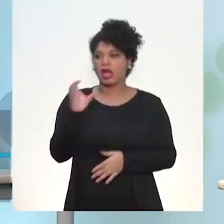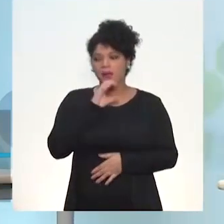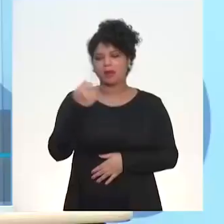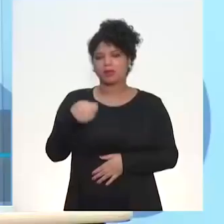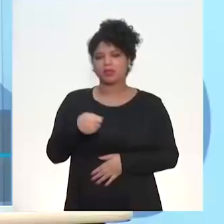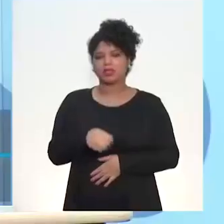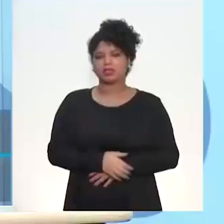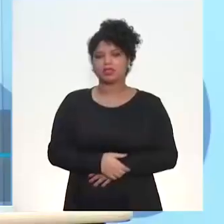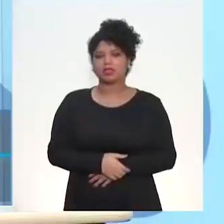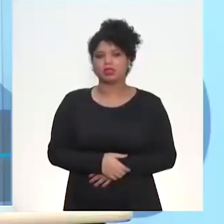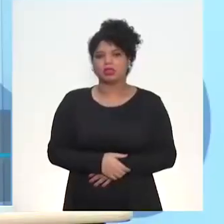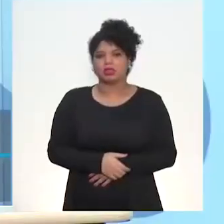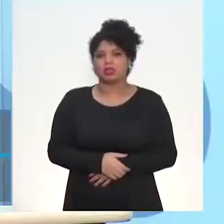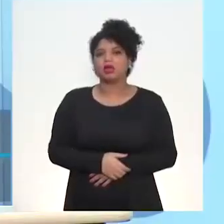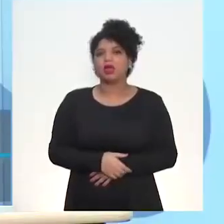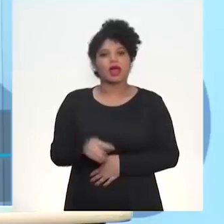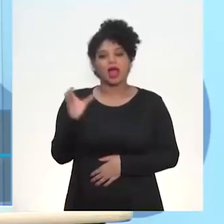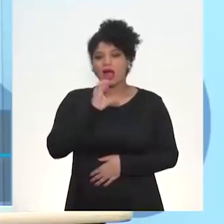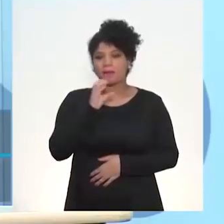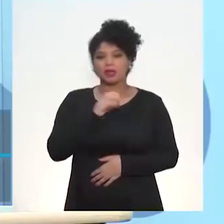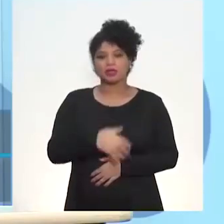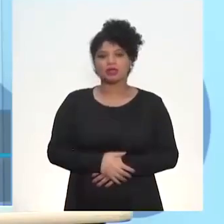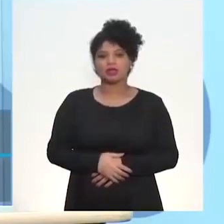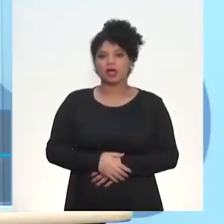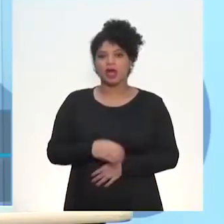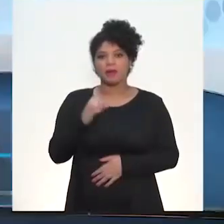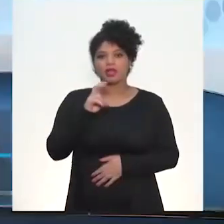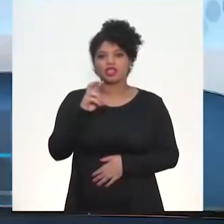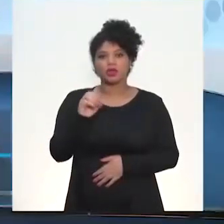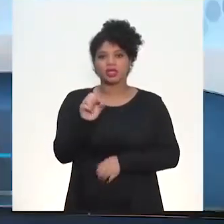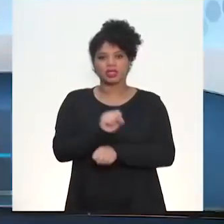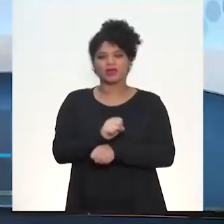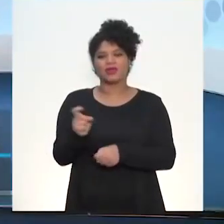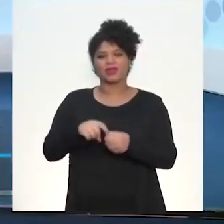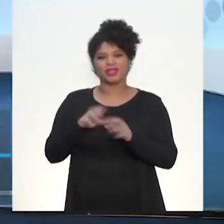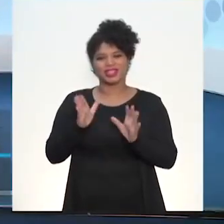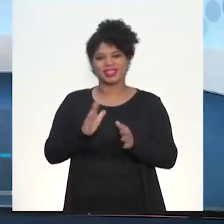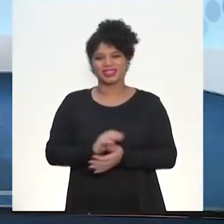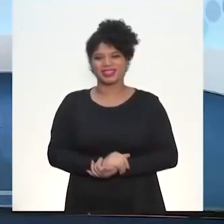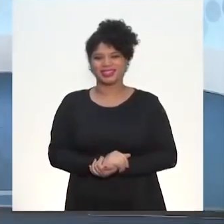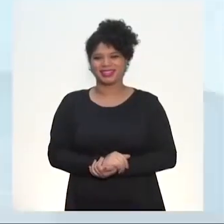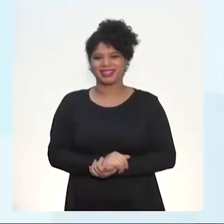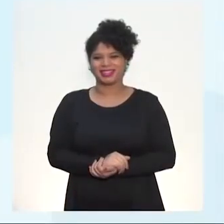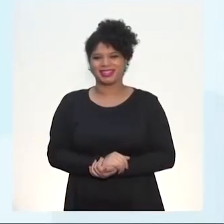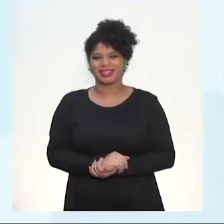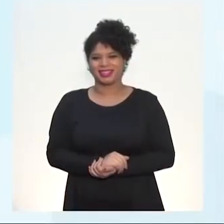rápida. Quanto Sim. tempo? Pessoal, 50 segundos. Ok, já voltamos.